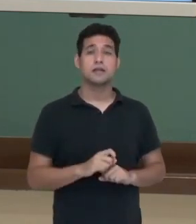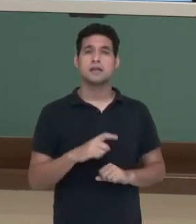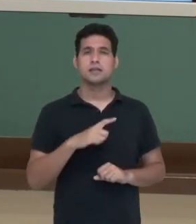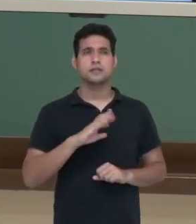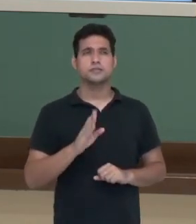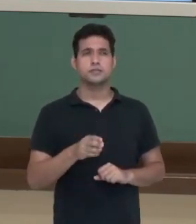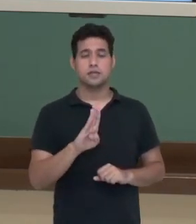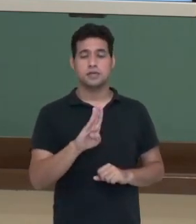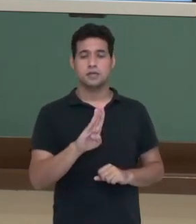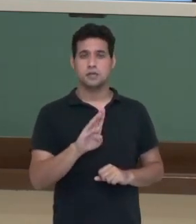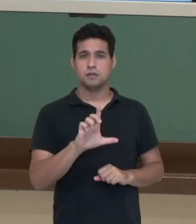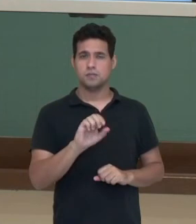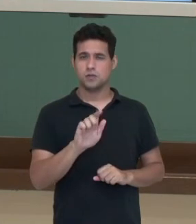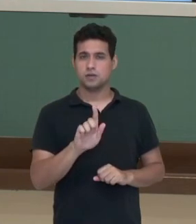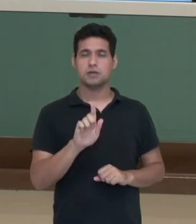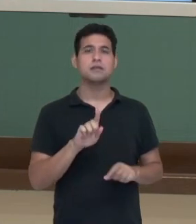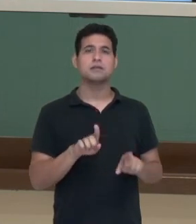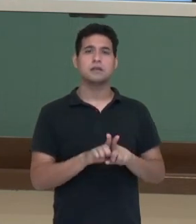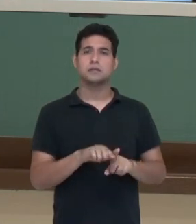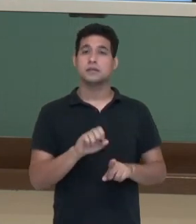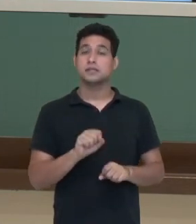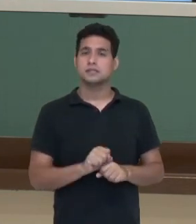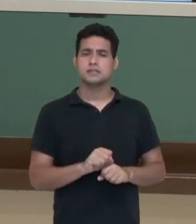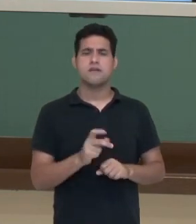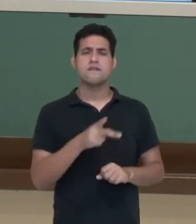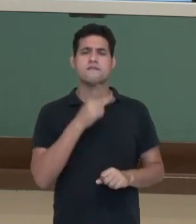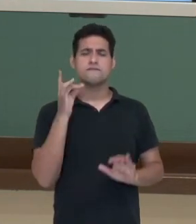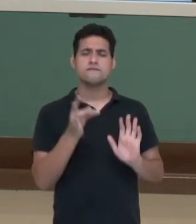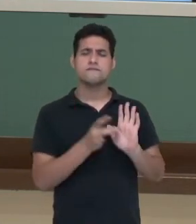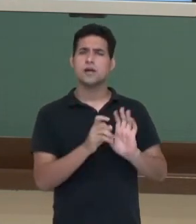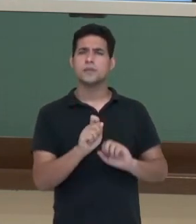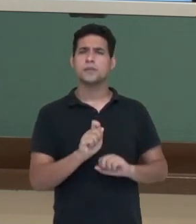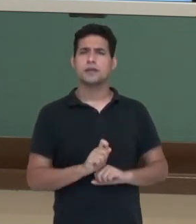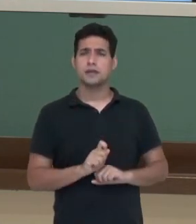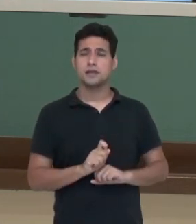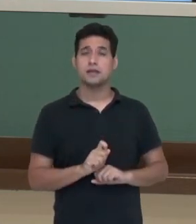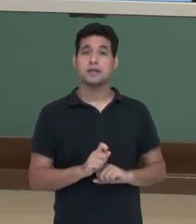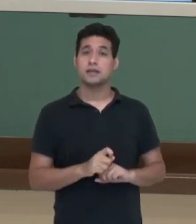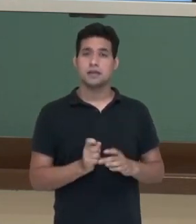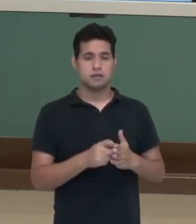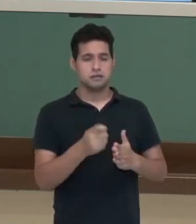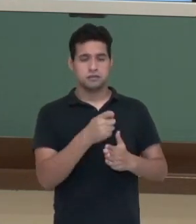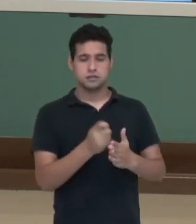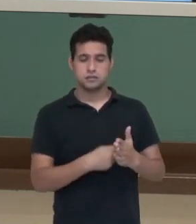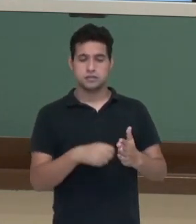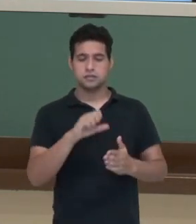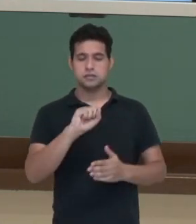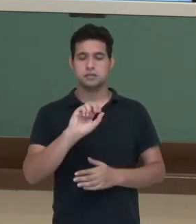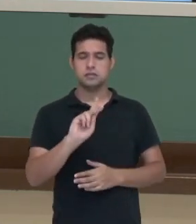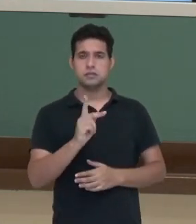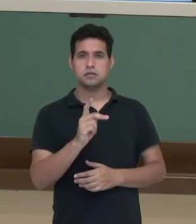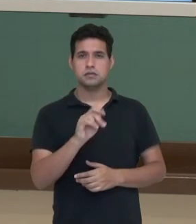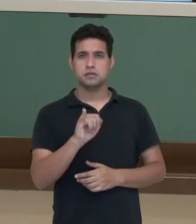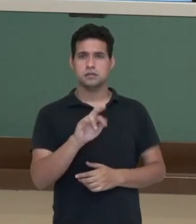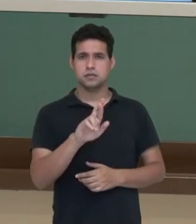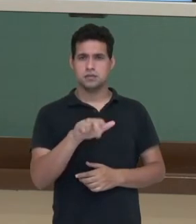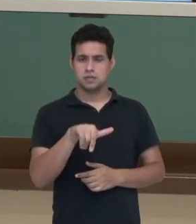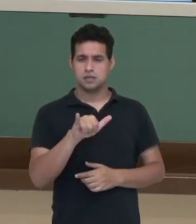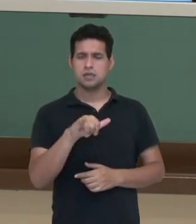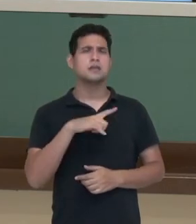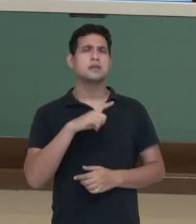blog, o endereço. Se afirma que a escritura de Shirley